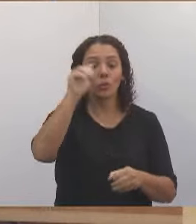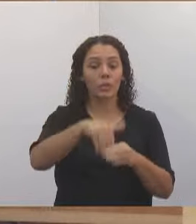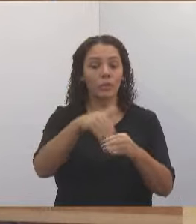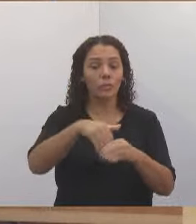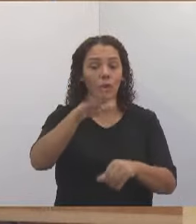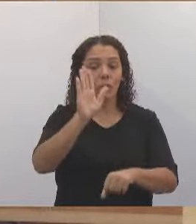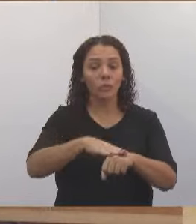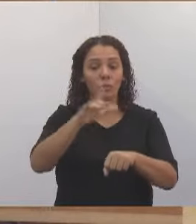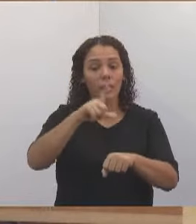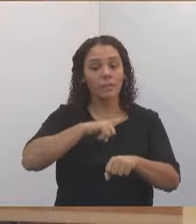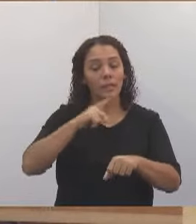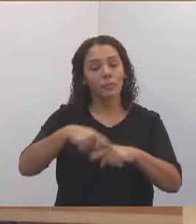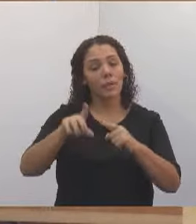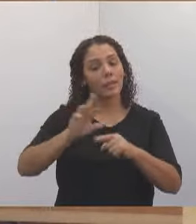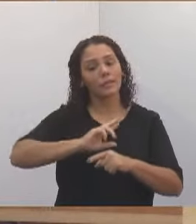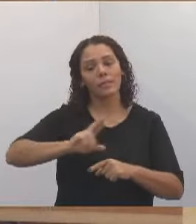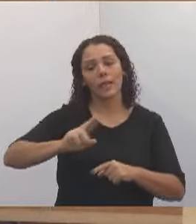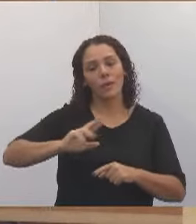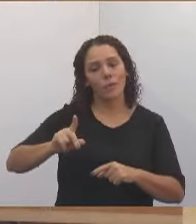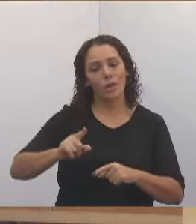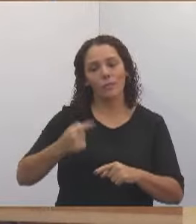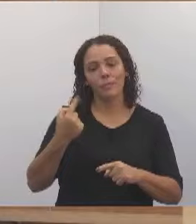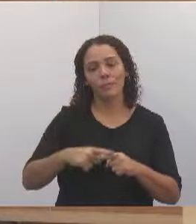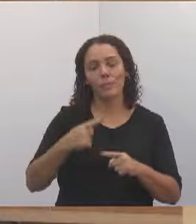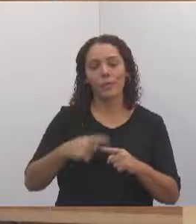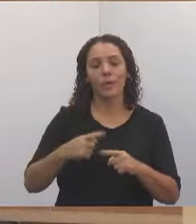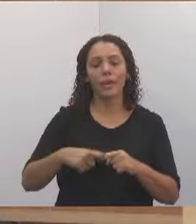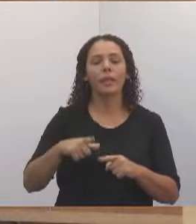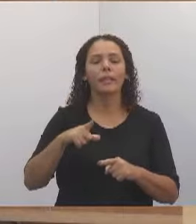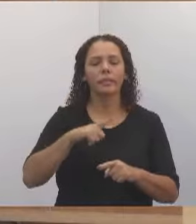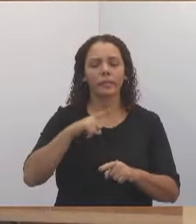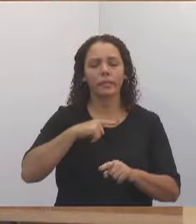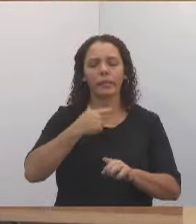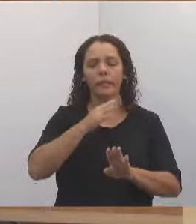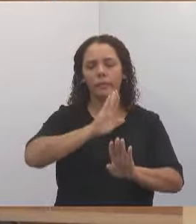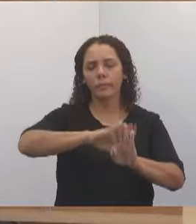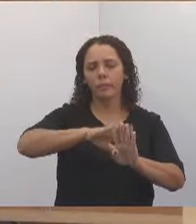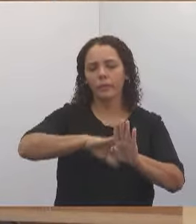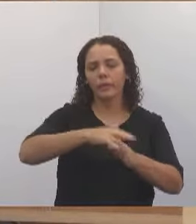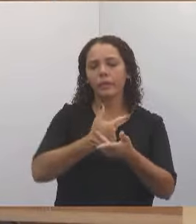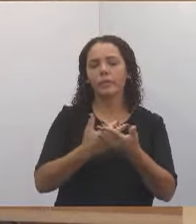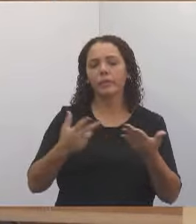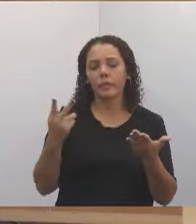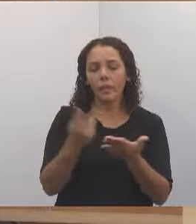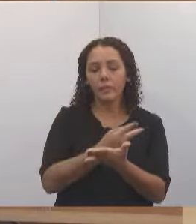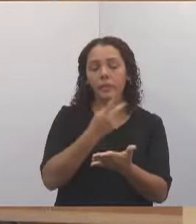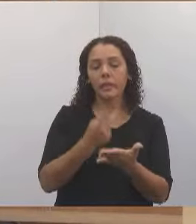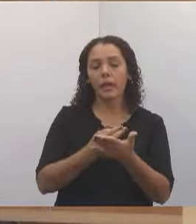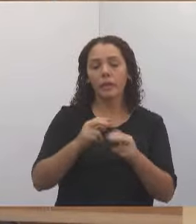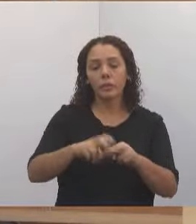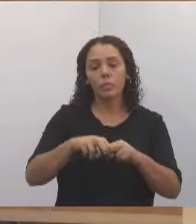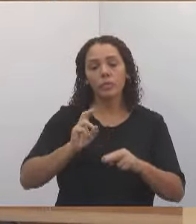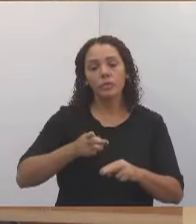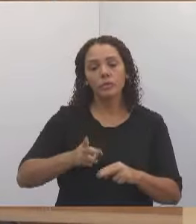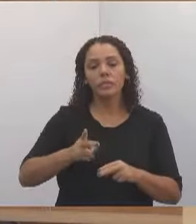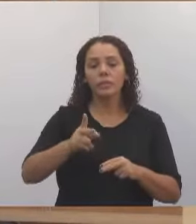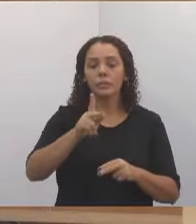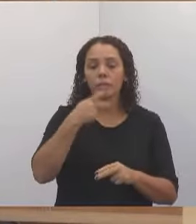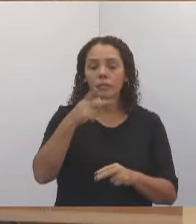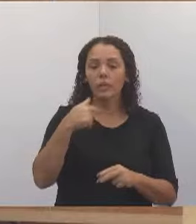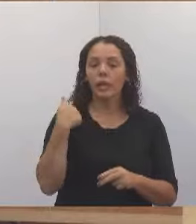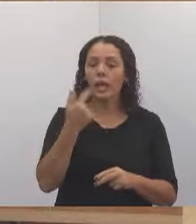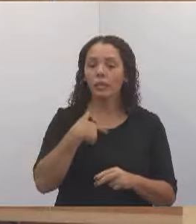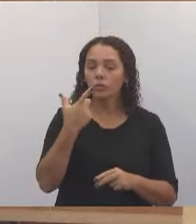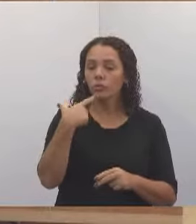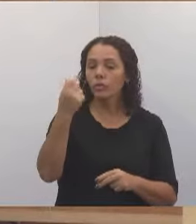dos partidos que manda lá em cima e aqui embaixo você tem que obedecer. Por isso que eu sempre falei e volto a falar. A gente foi eleito